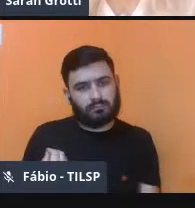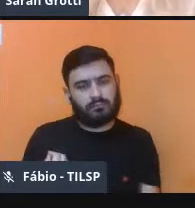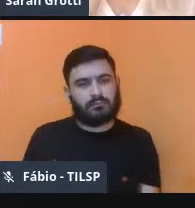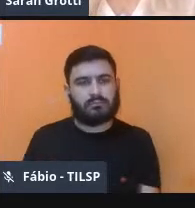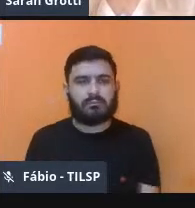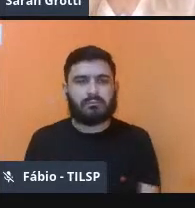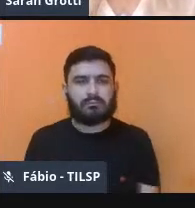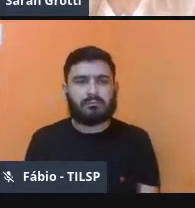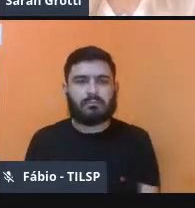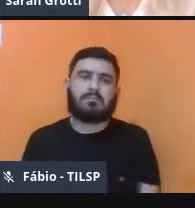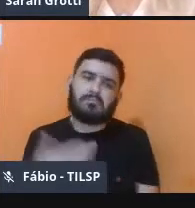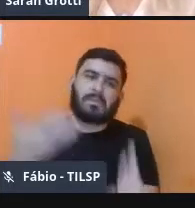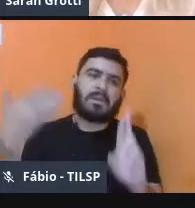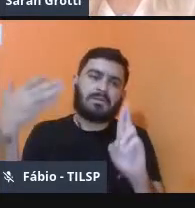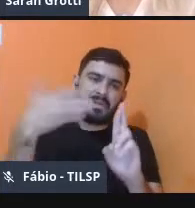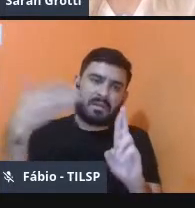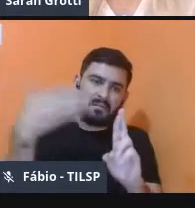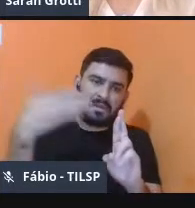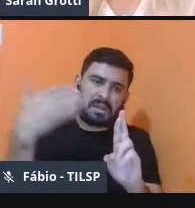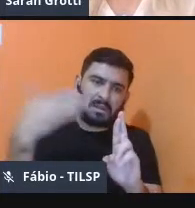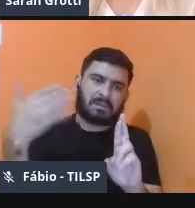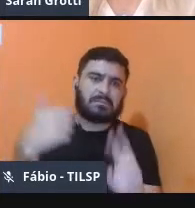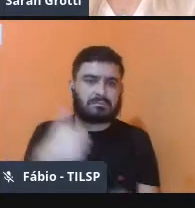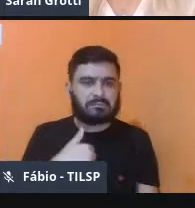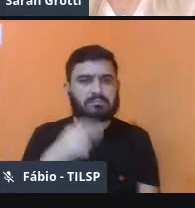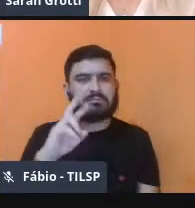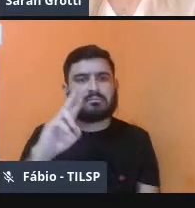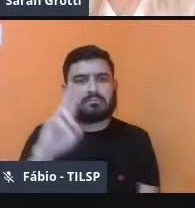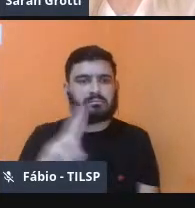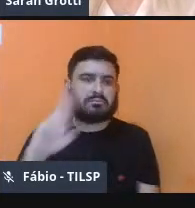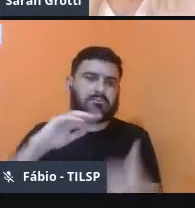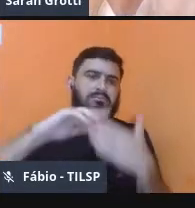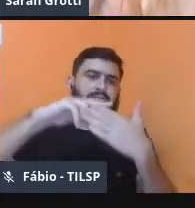Aqui foram algumas referências que eu utilizei.